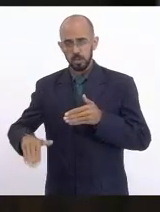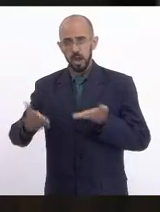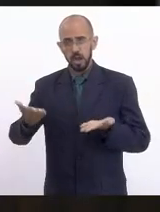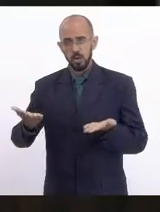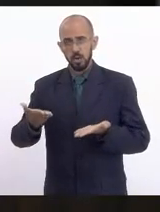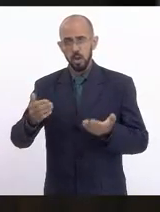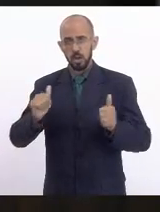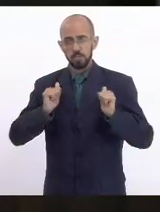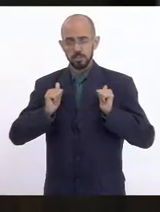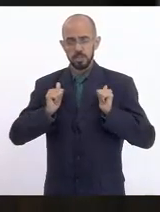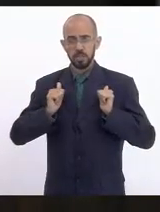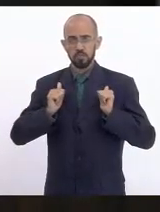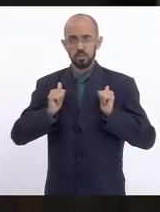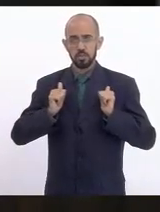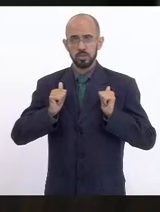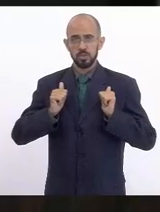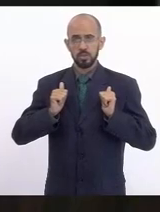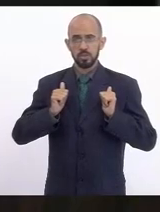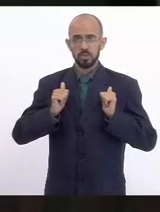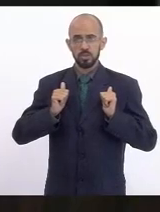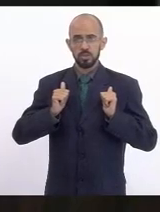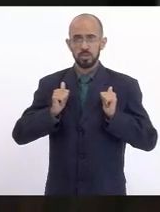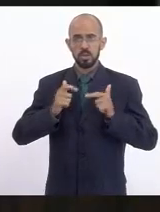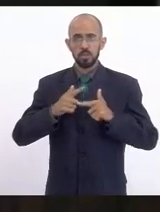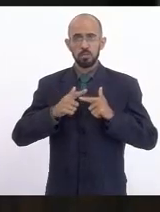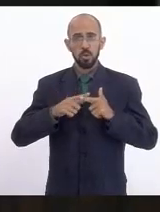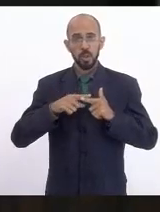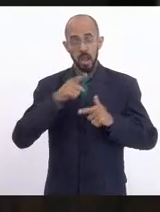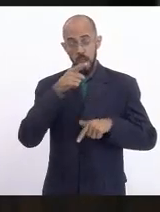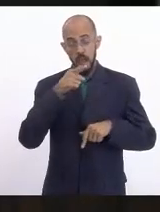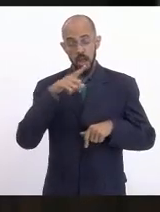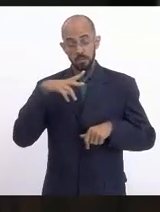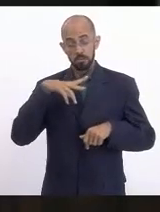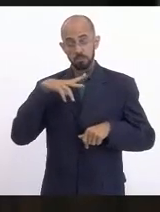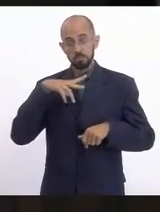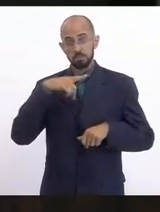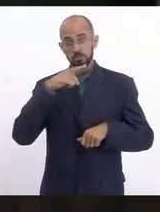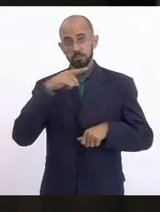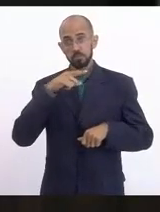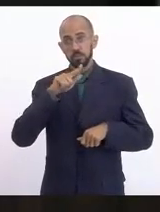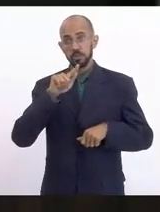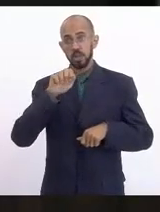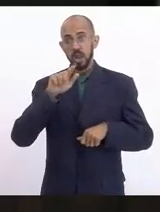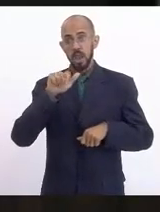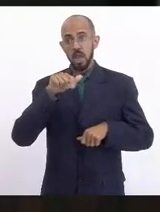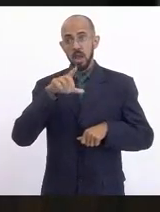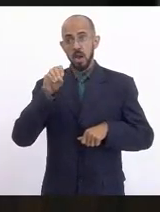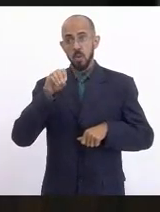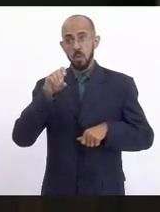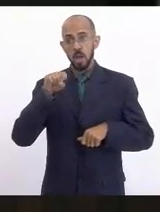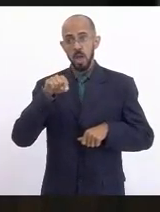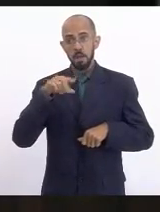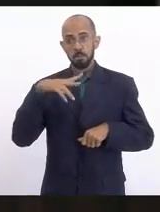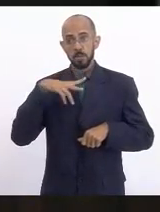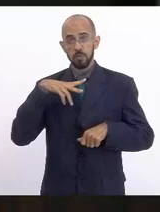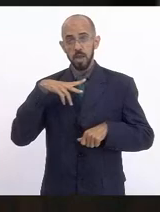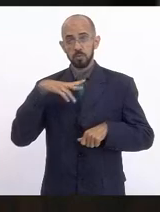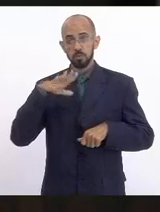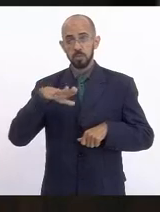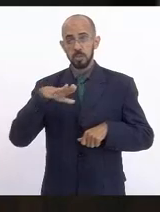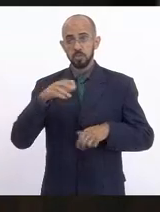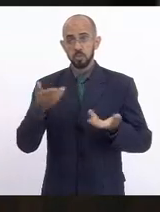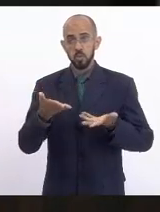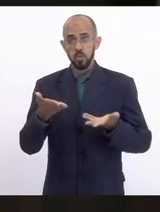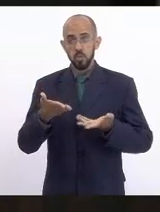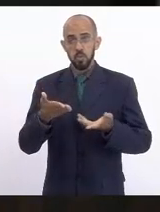isso não é favor conta da iniciativa privada não porque lá eles já tinha privada o Galeão é iniciativa privada só que hoje o